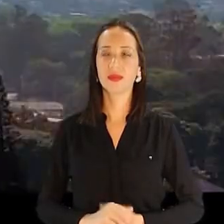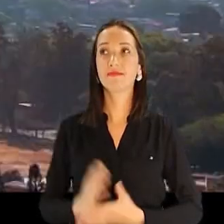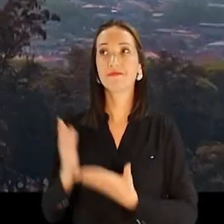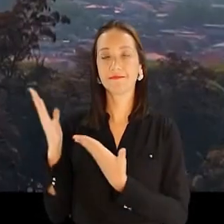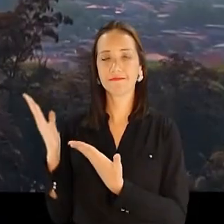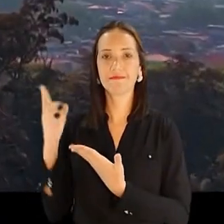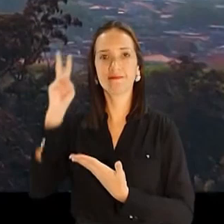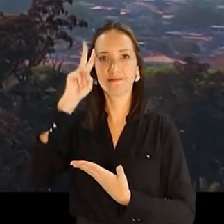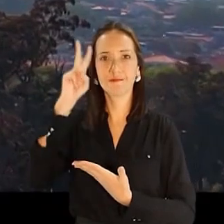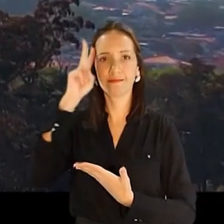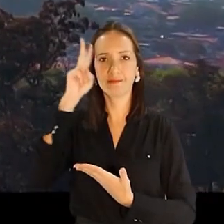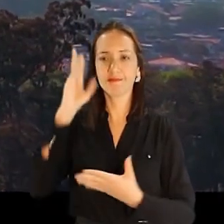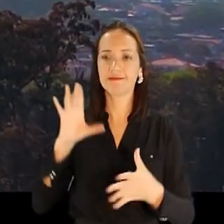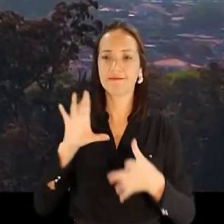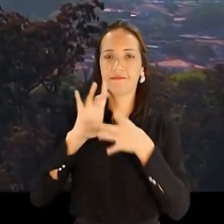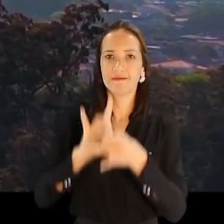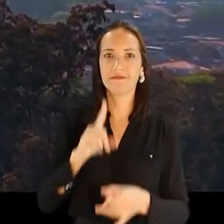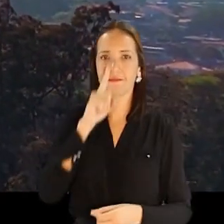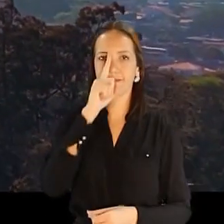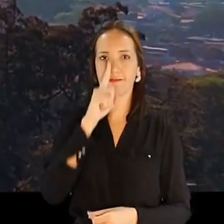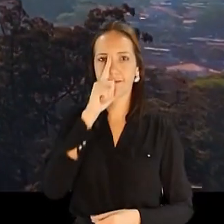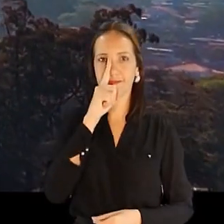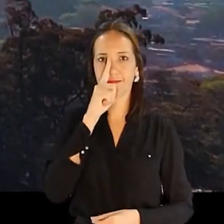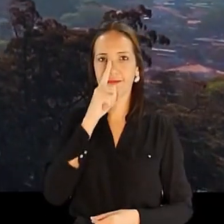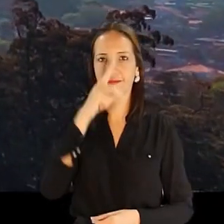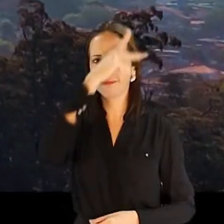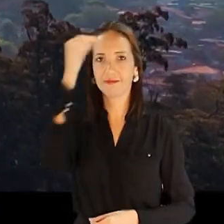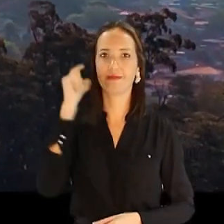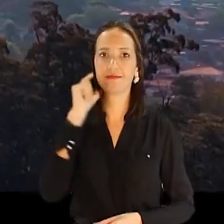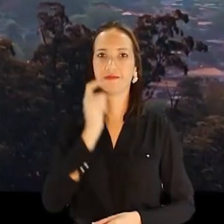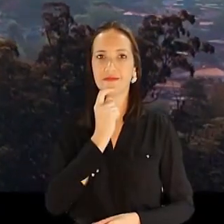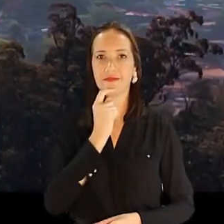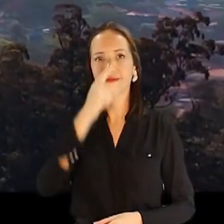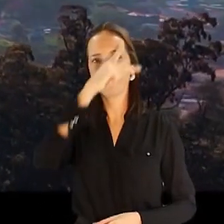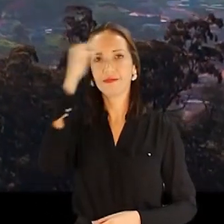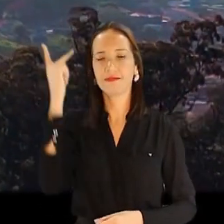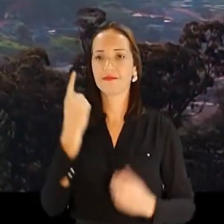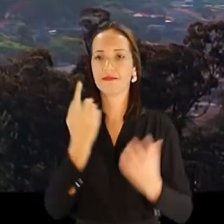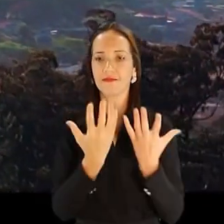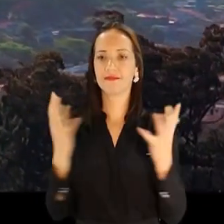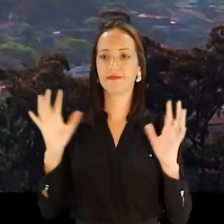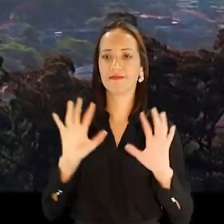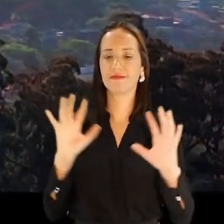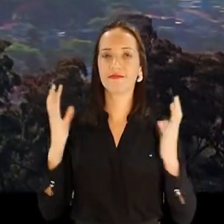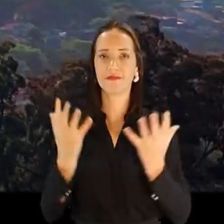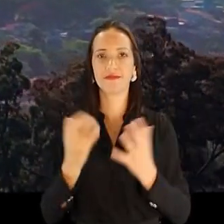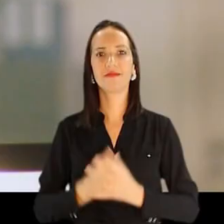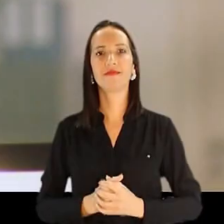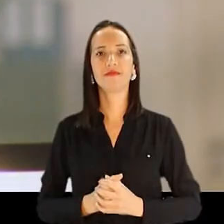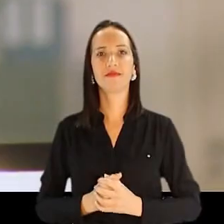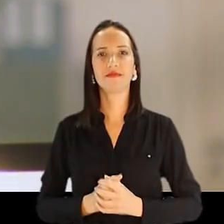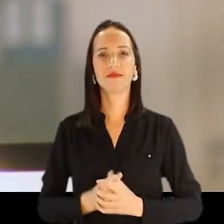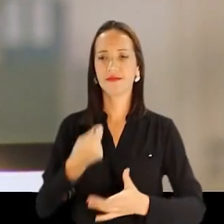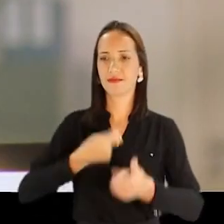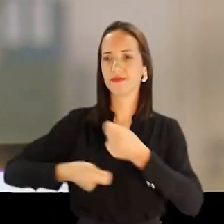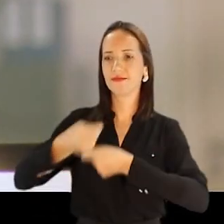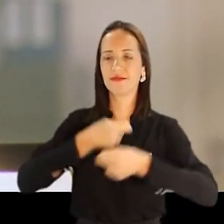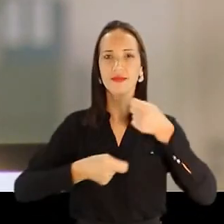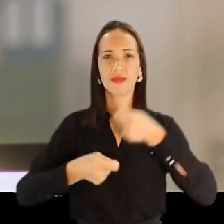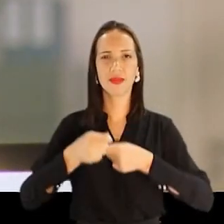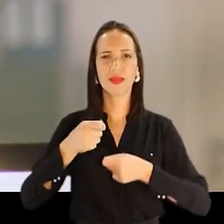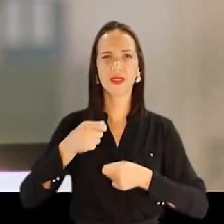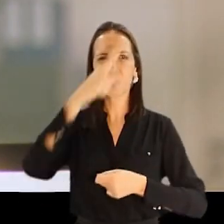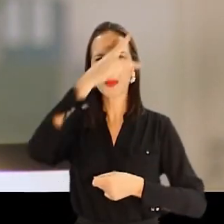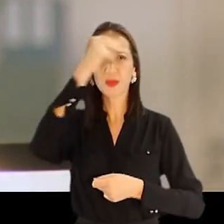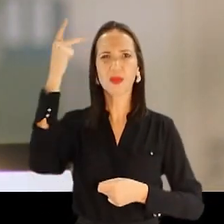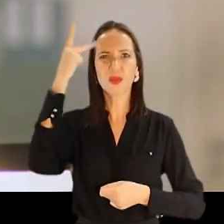Essa é mais uma história das ligações perigosas do prefeito Ricardo Nunes e das pessoas que estão à sua volta. Nunca uma gestão da